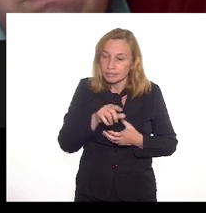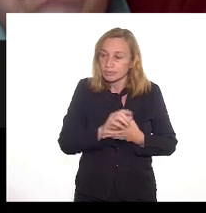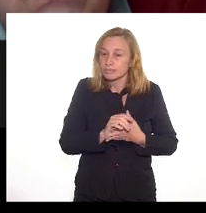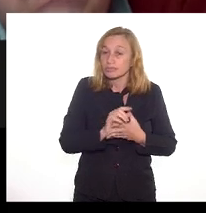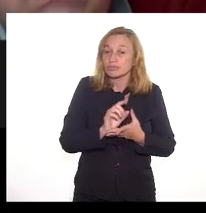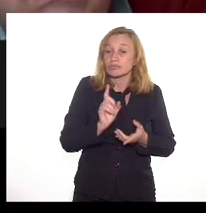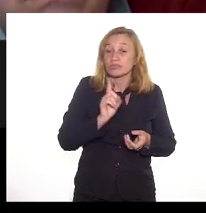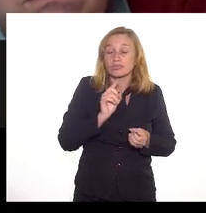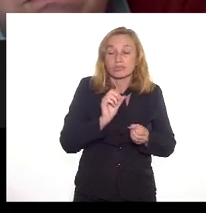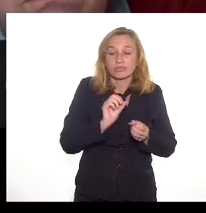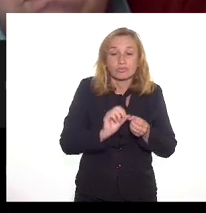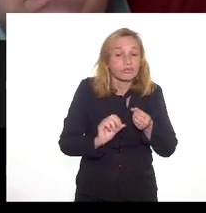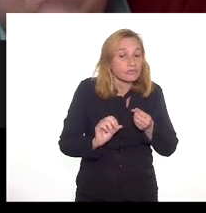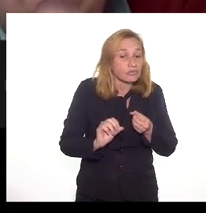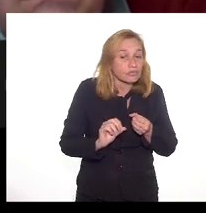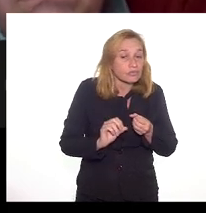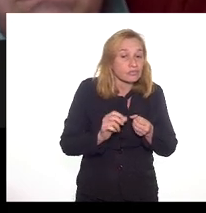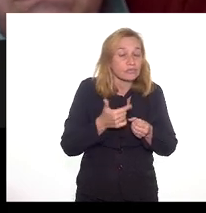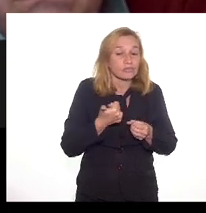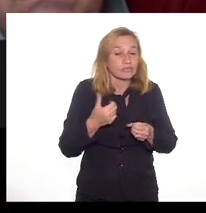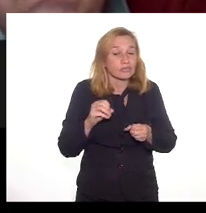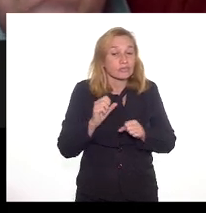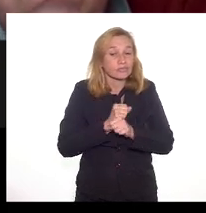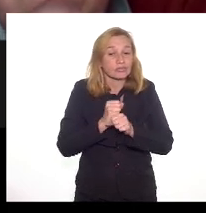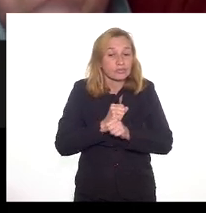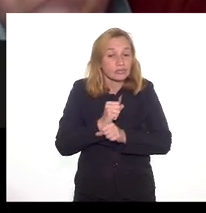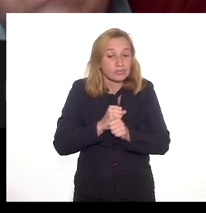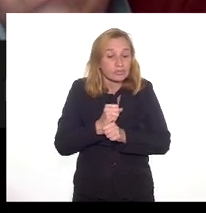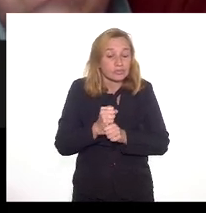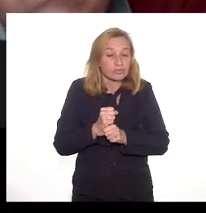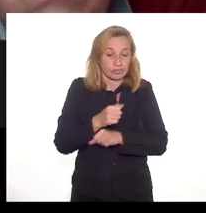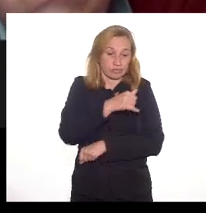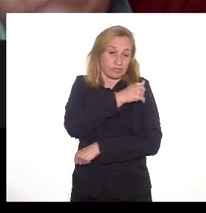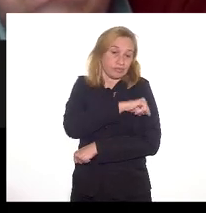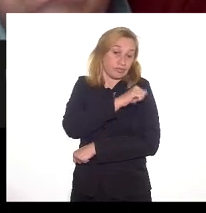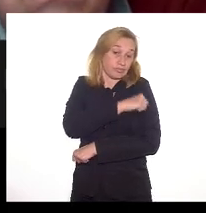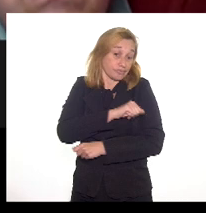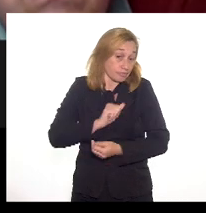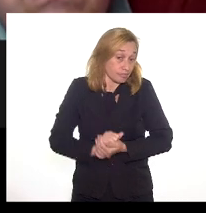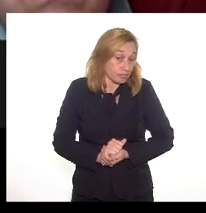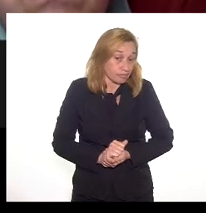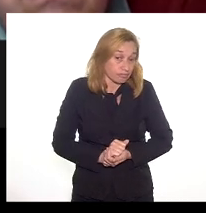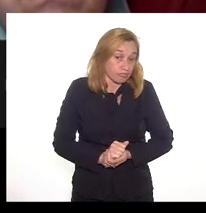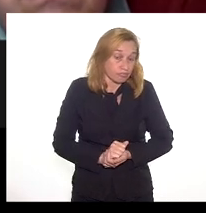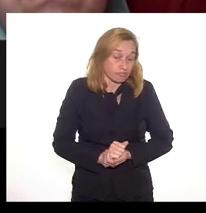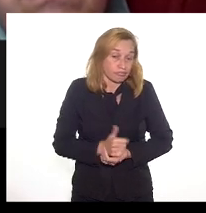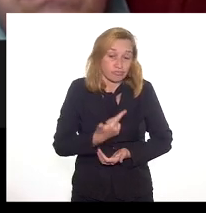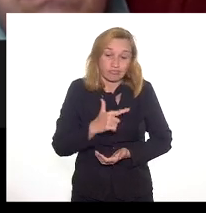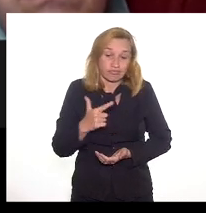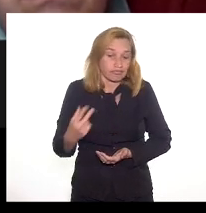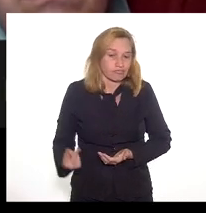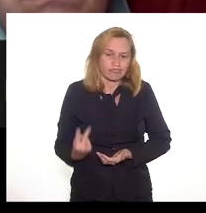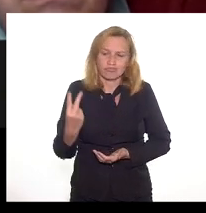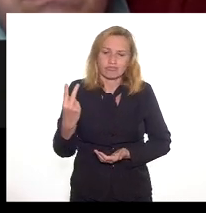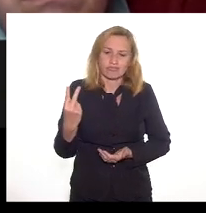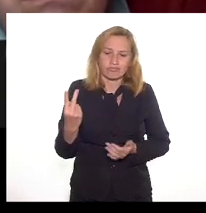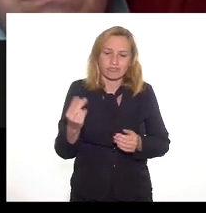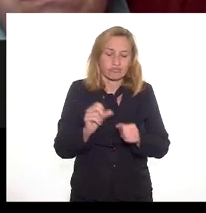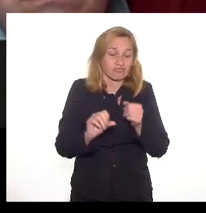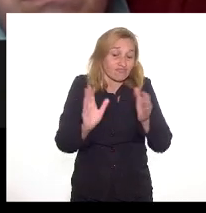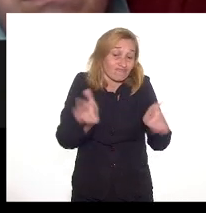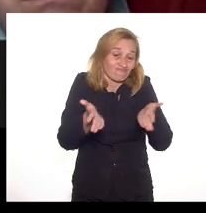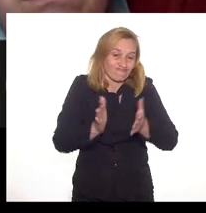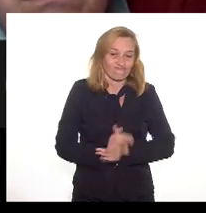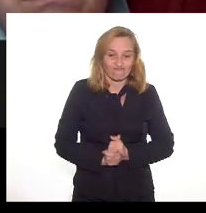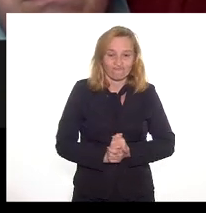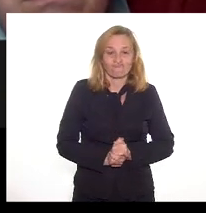não fizermos nos próximos 10 anos, para o Rio de Janeiro, não terá o mesmo valor do que fazer agora.